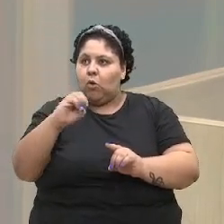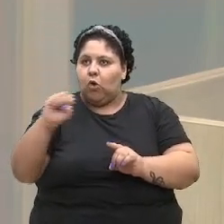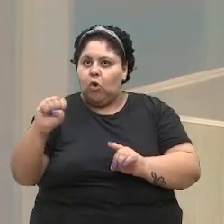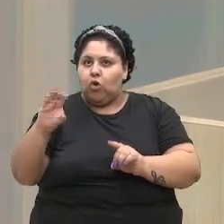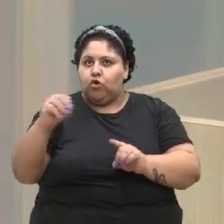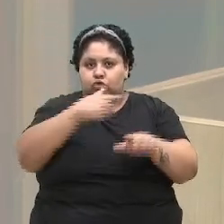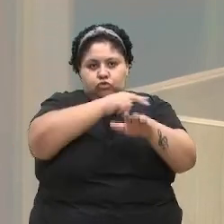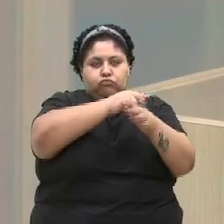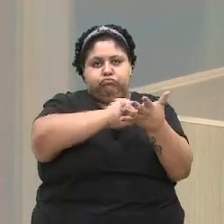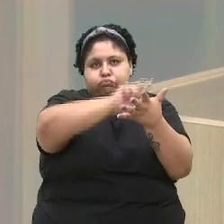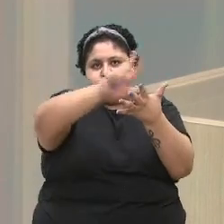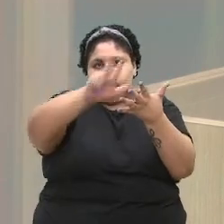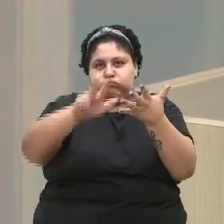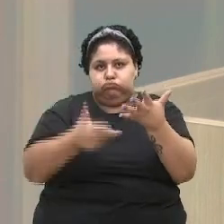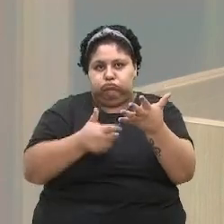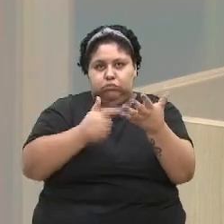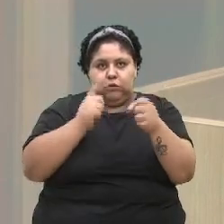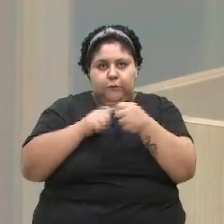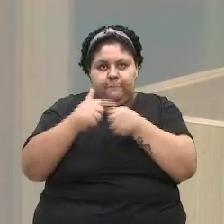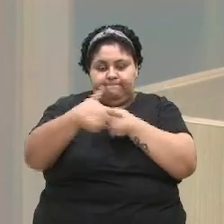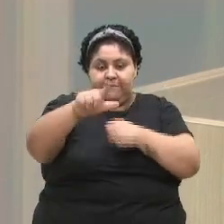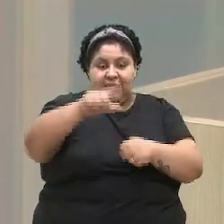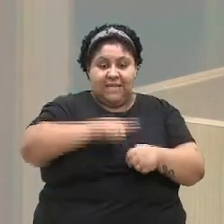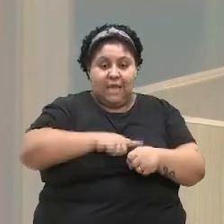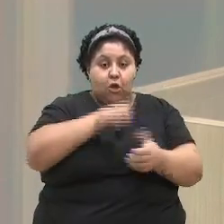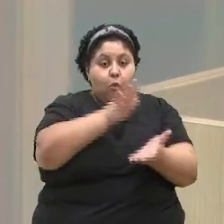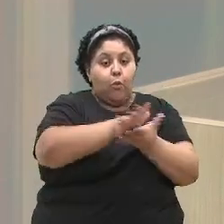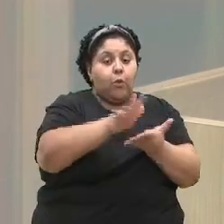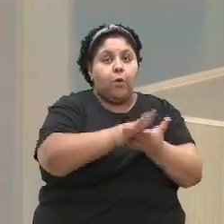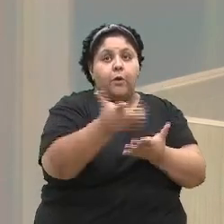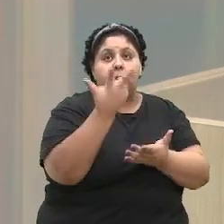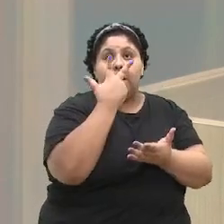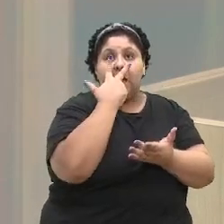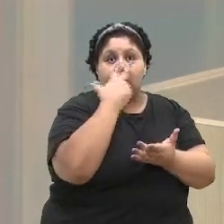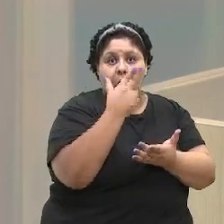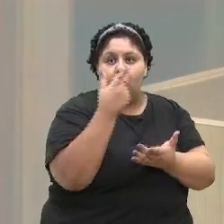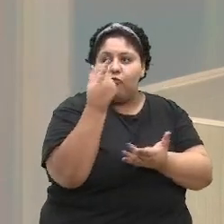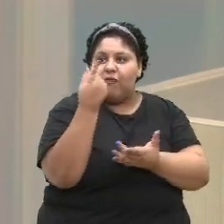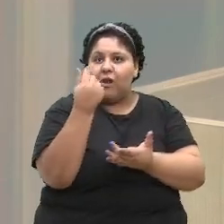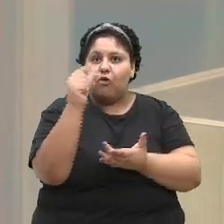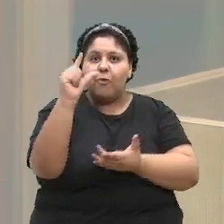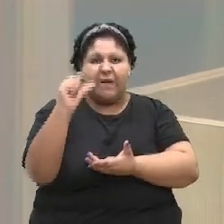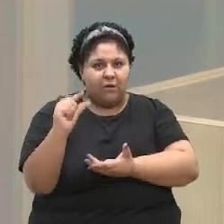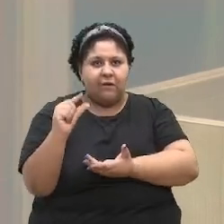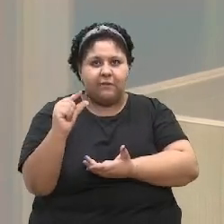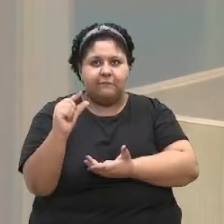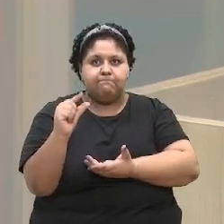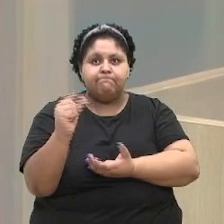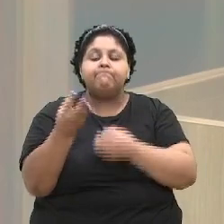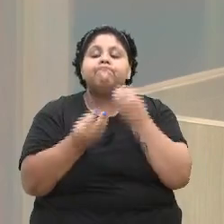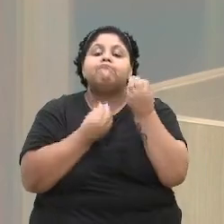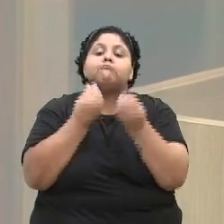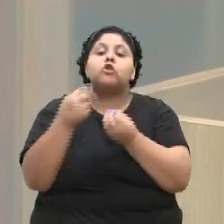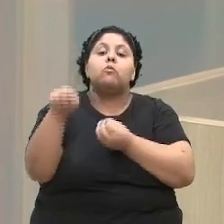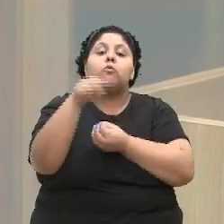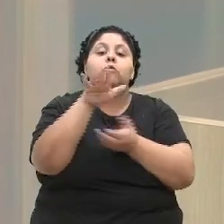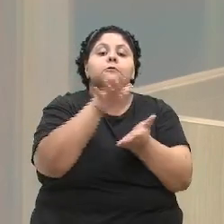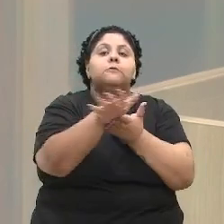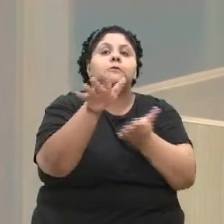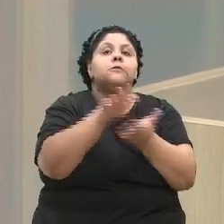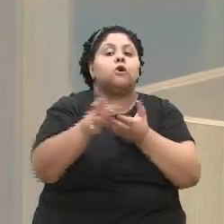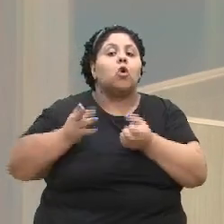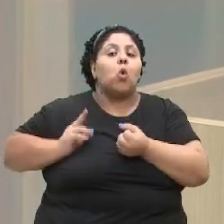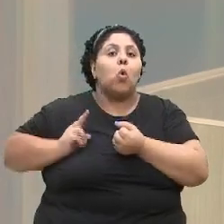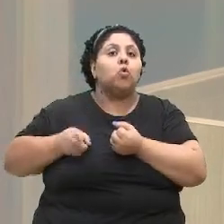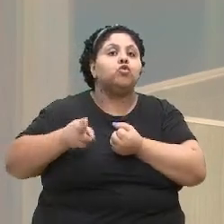Goiás terão um produto igual a um custo menor como é que os nossos produtores vão